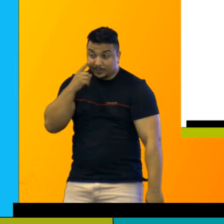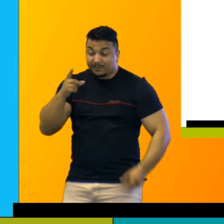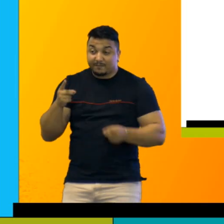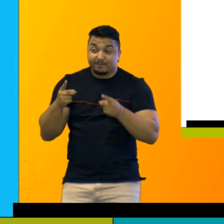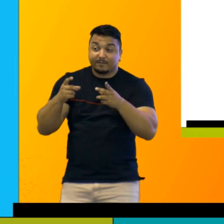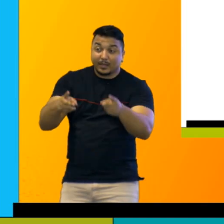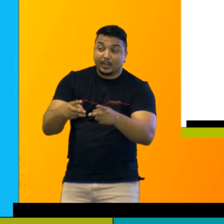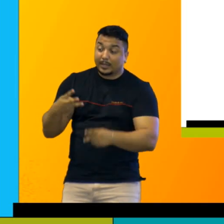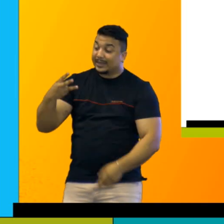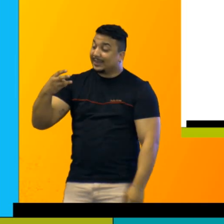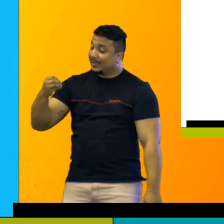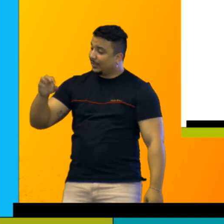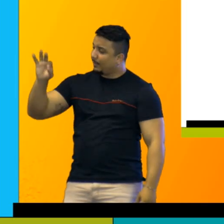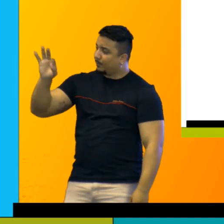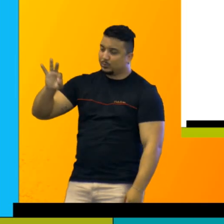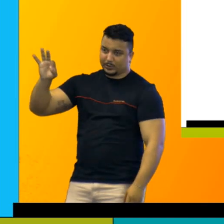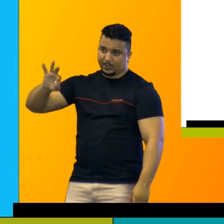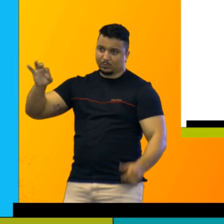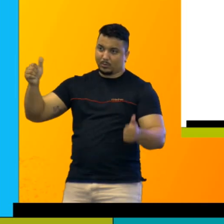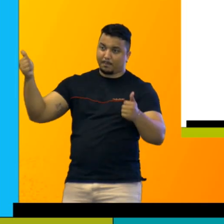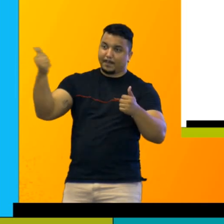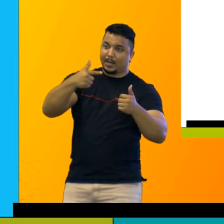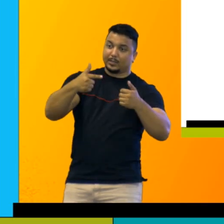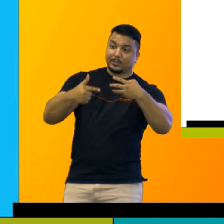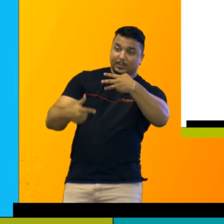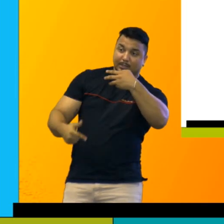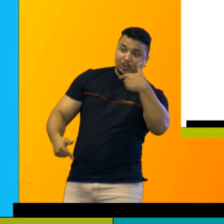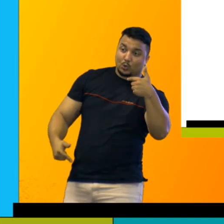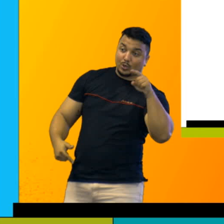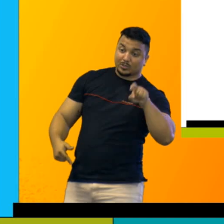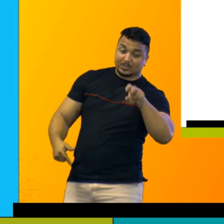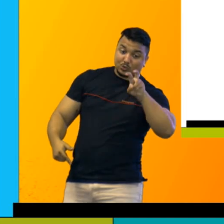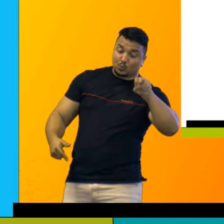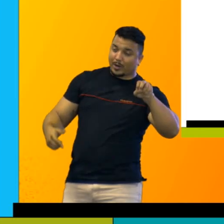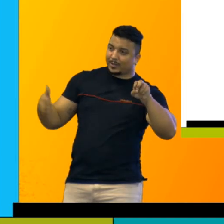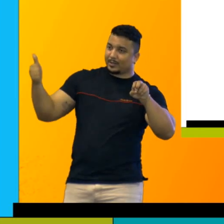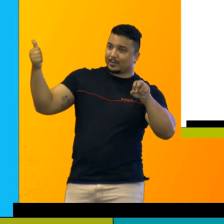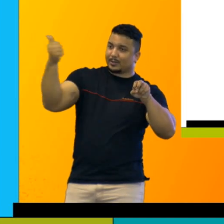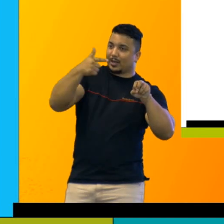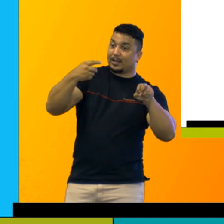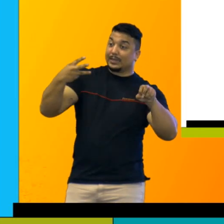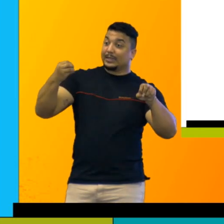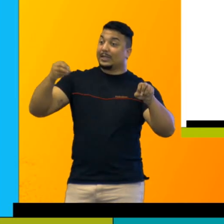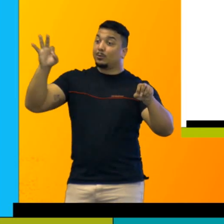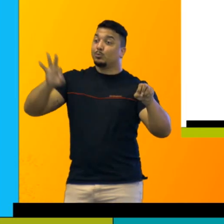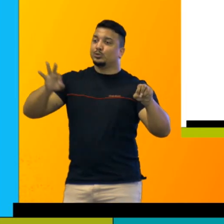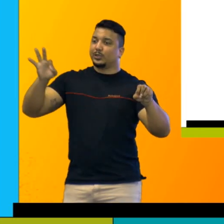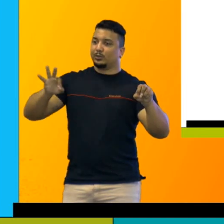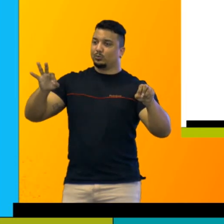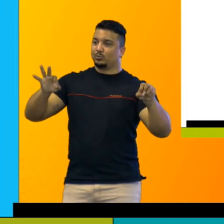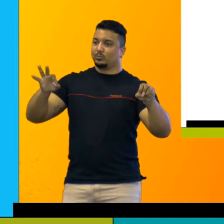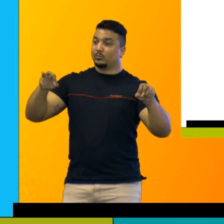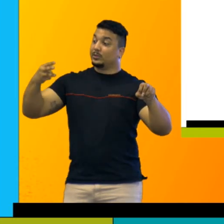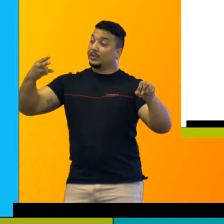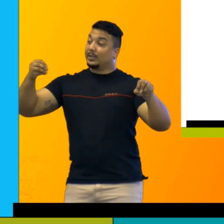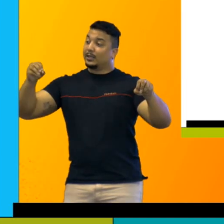vender 30% a mais do que a média das